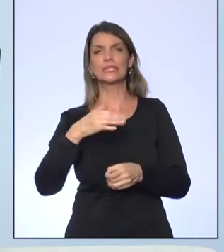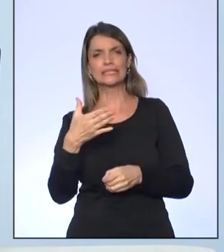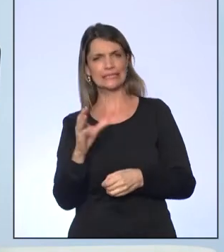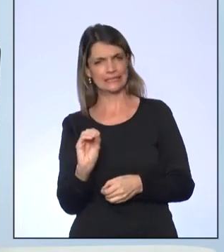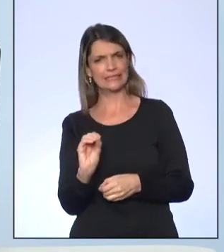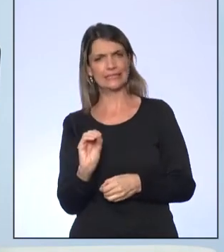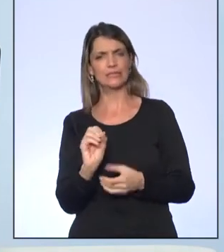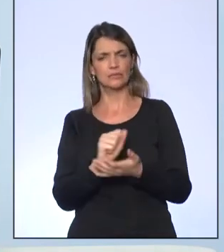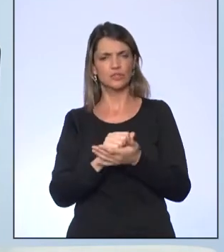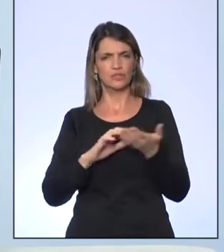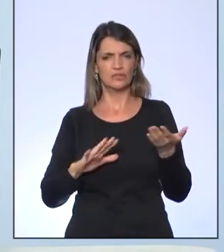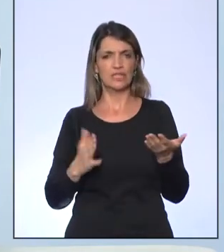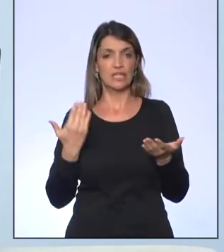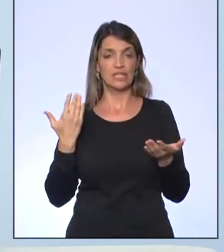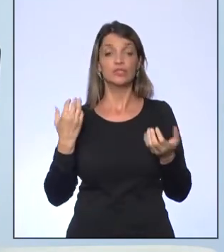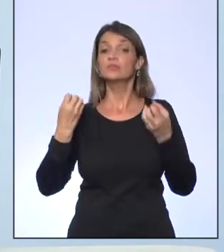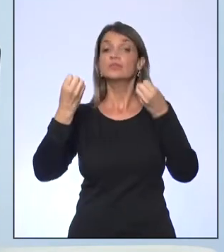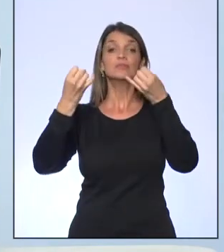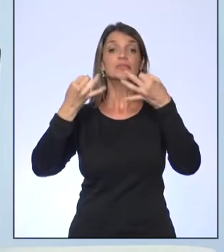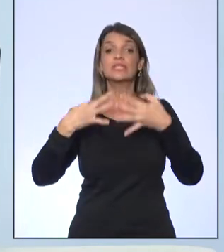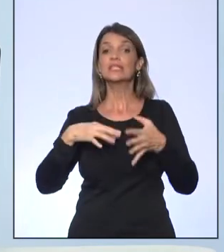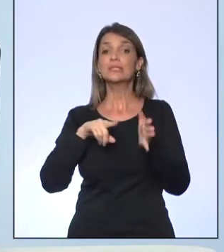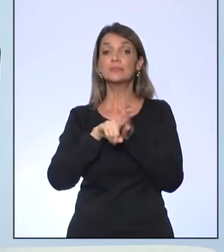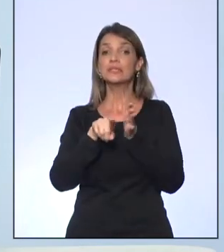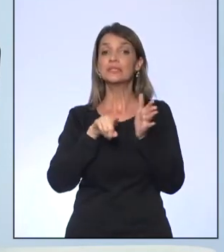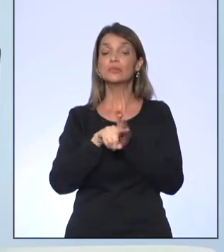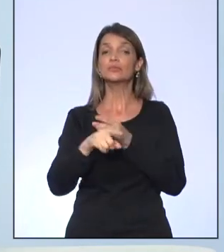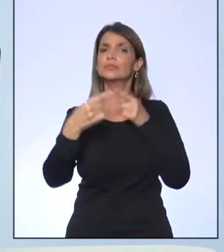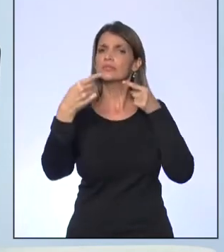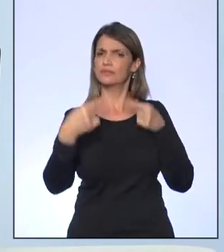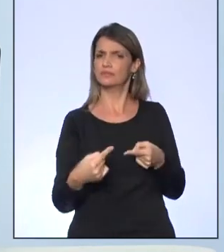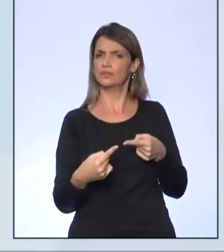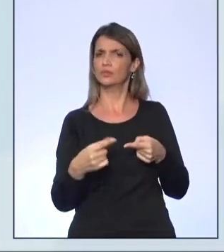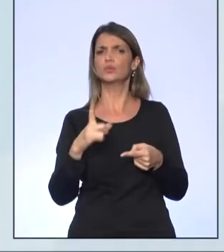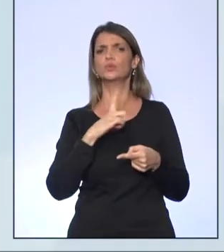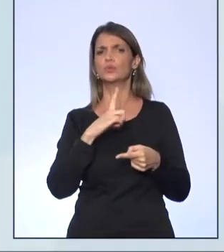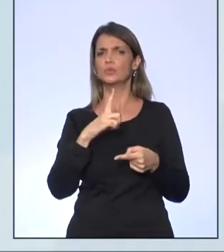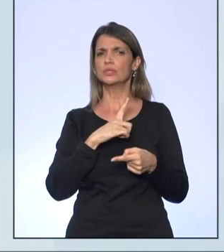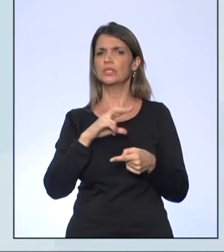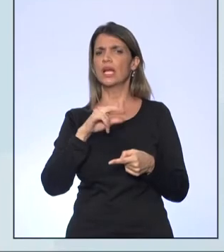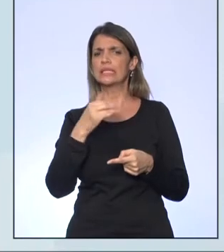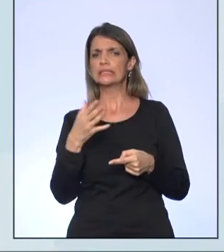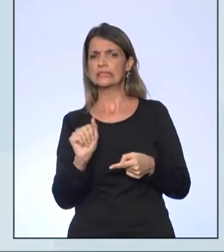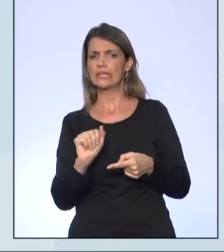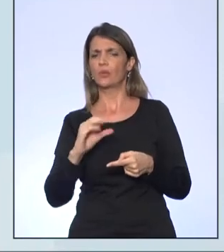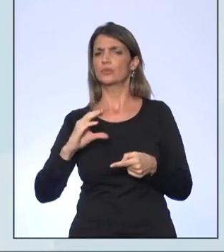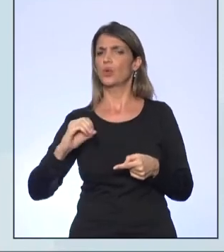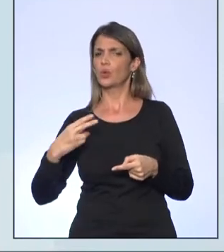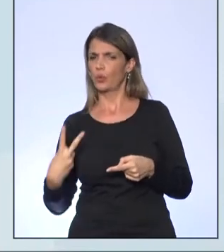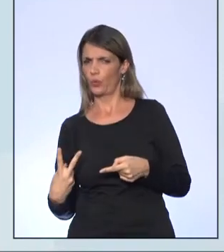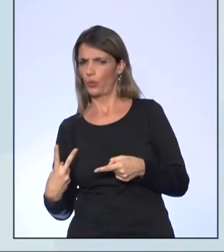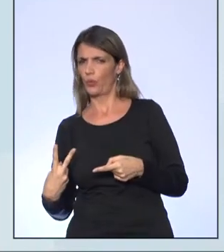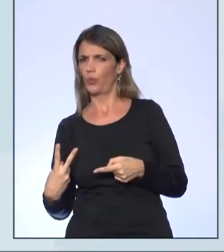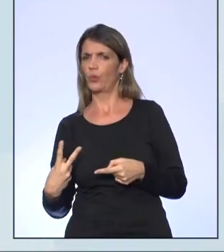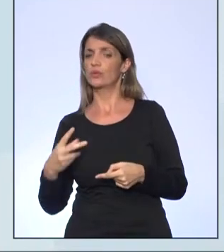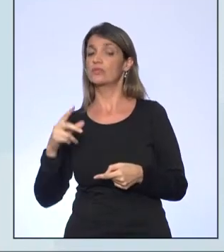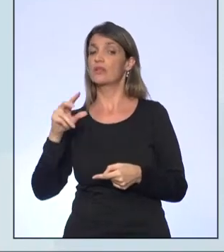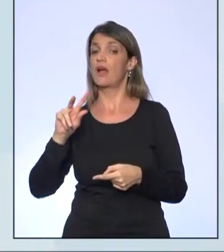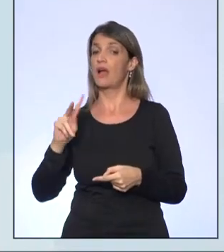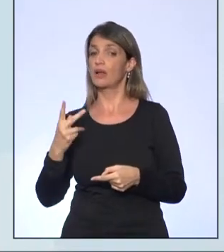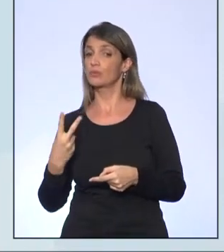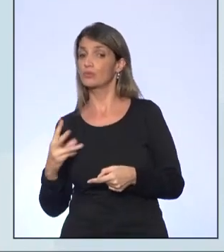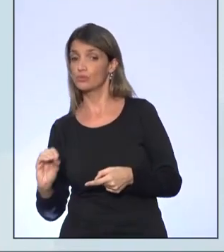nosso exercício lá, para explicar a nossa pergunta desafio. A gente não tem lá a nossa reação entre gás carbônico, água e